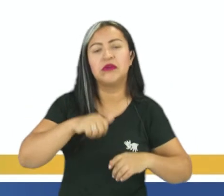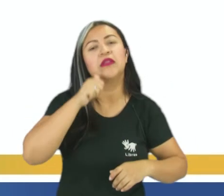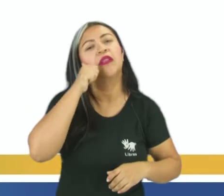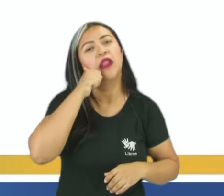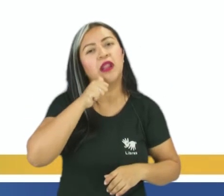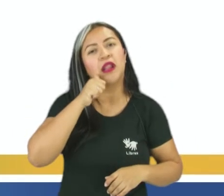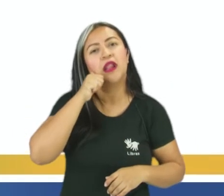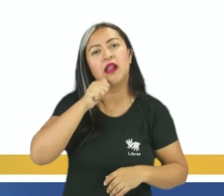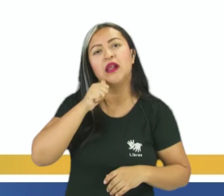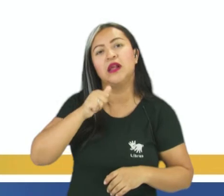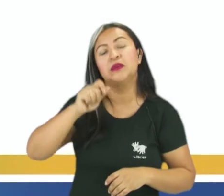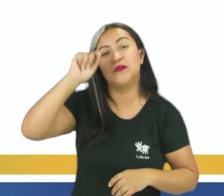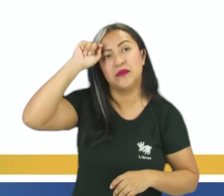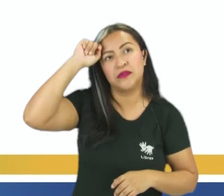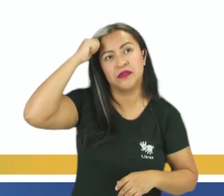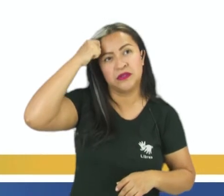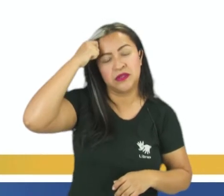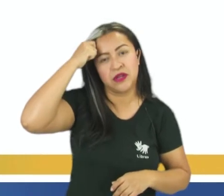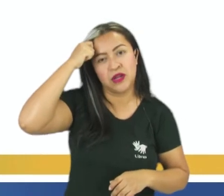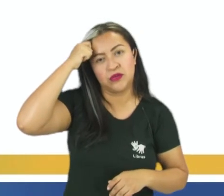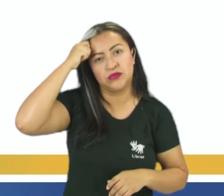elas fazem protesto, né? Porque